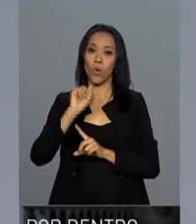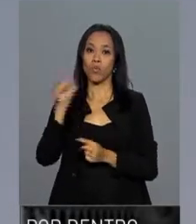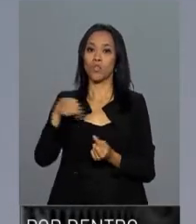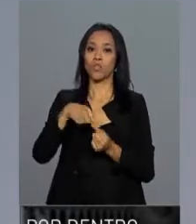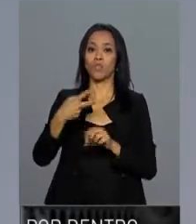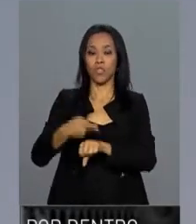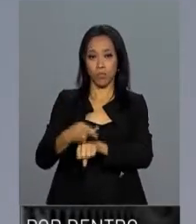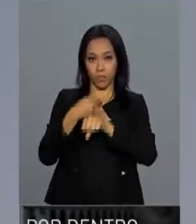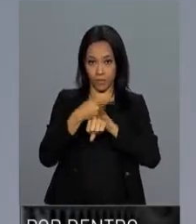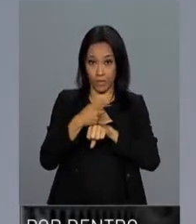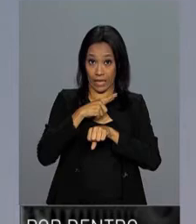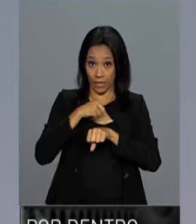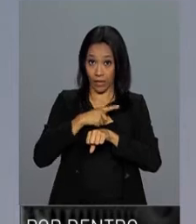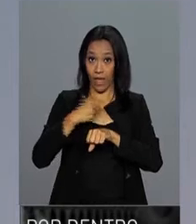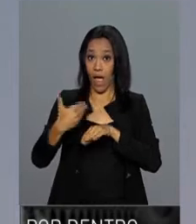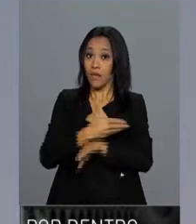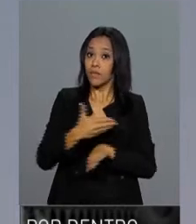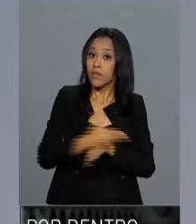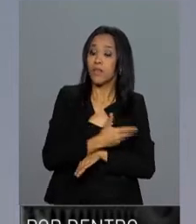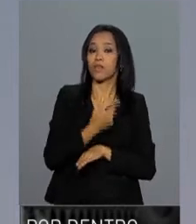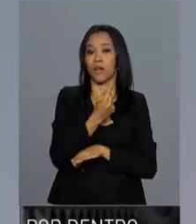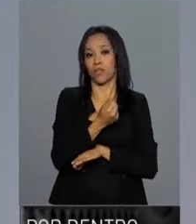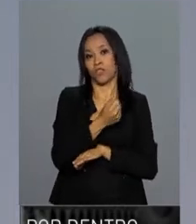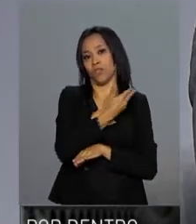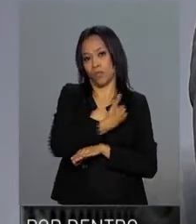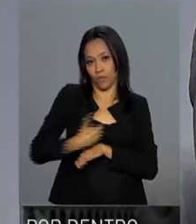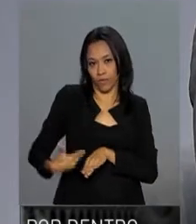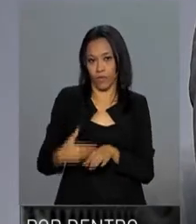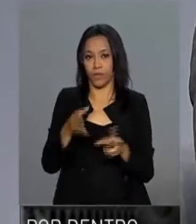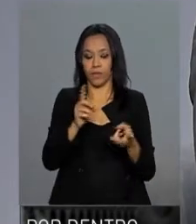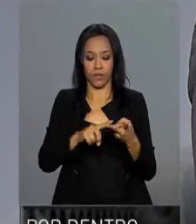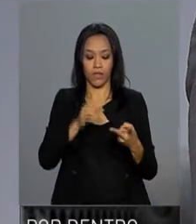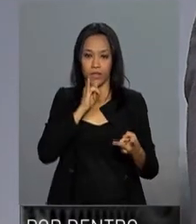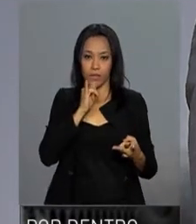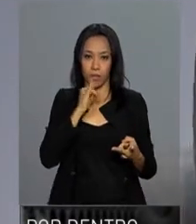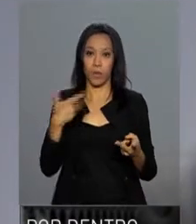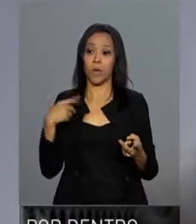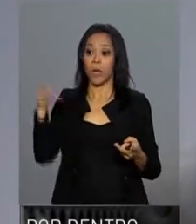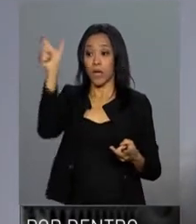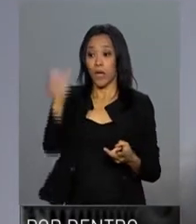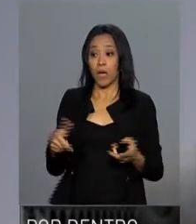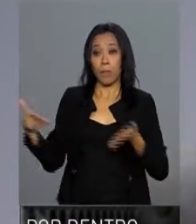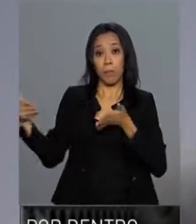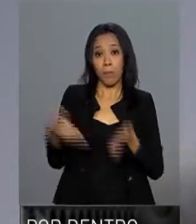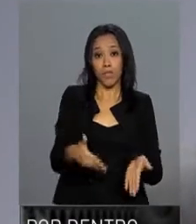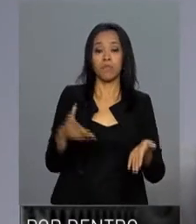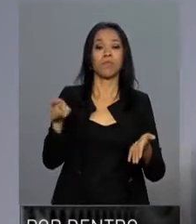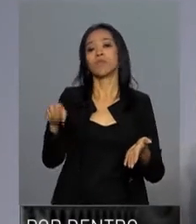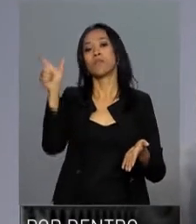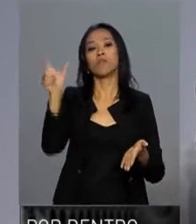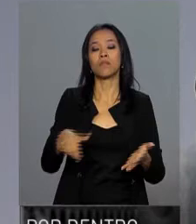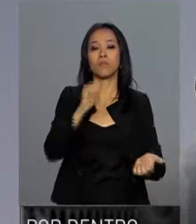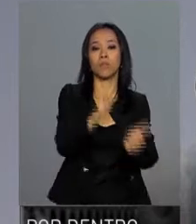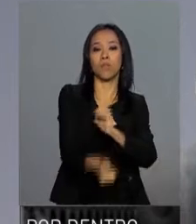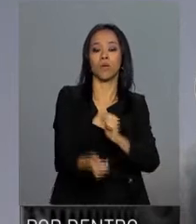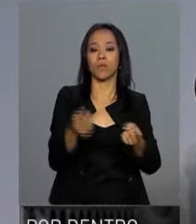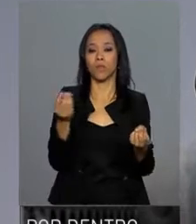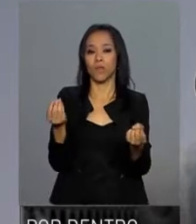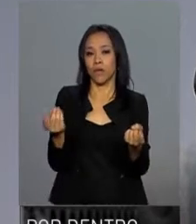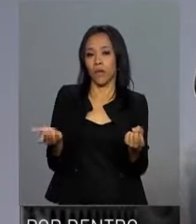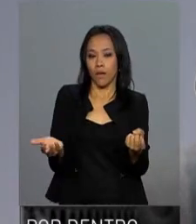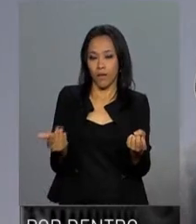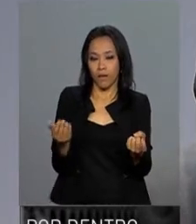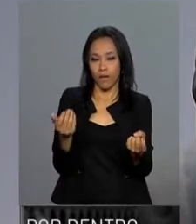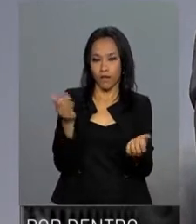um por exemplo a participação dos atletas nós conseguimos aumentar exponencialmente aquáticos a